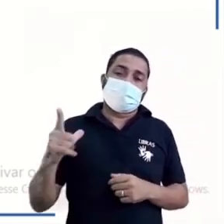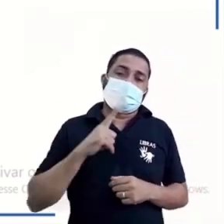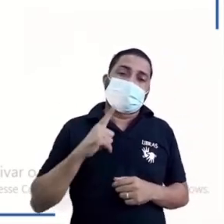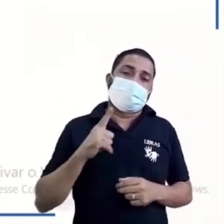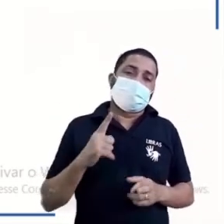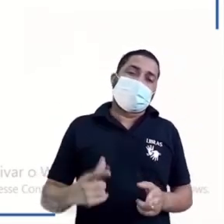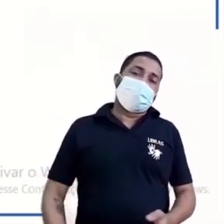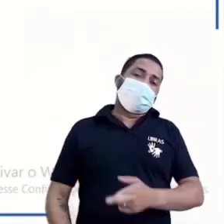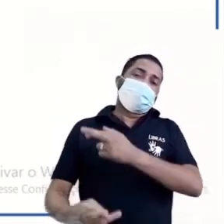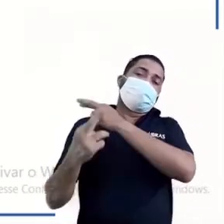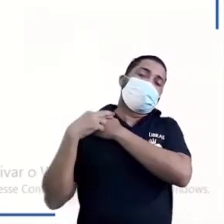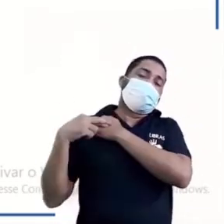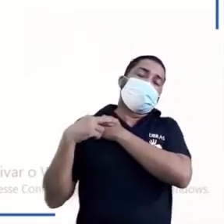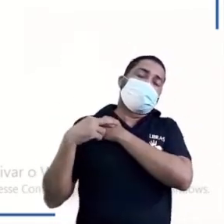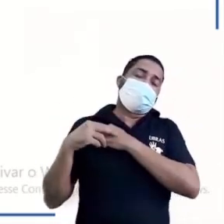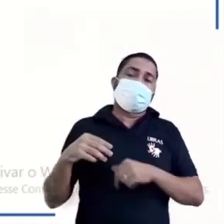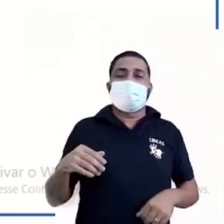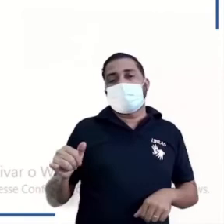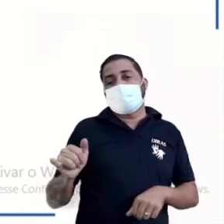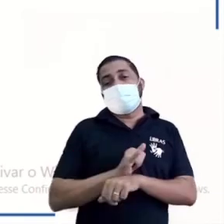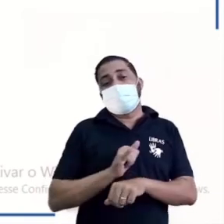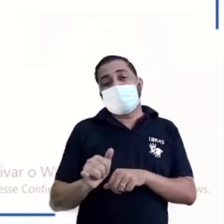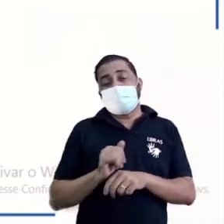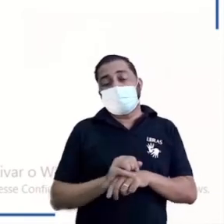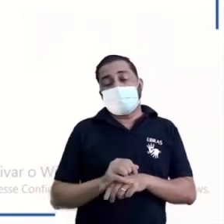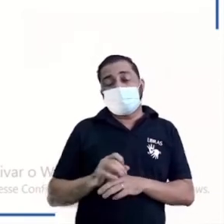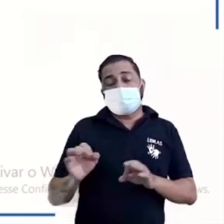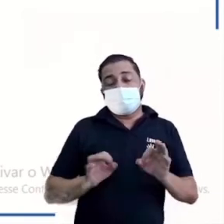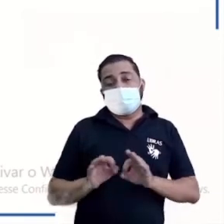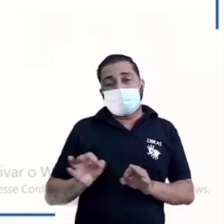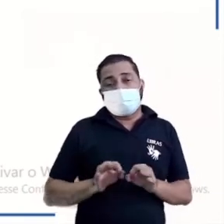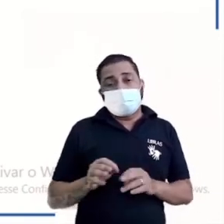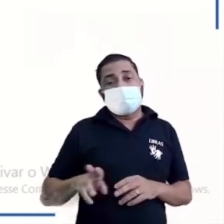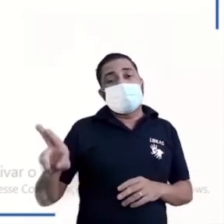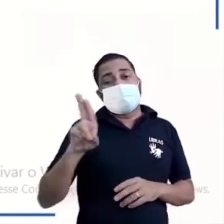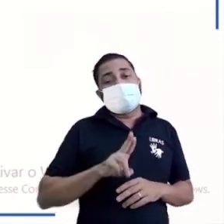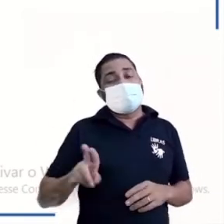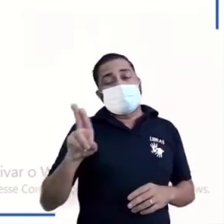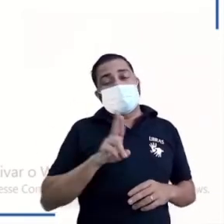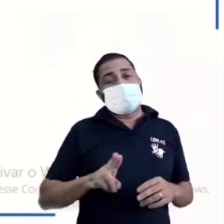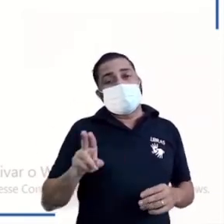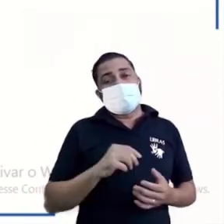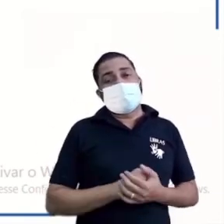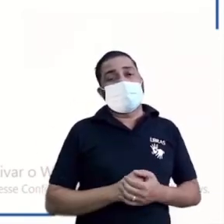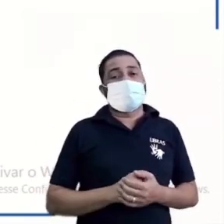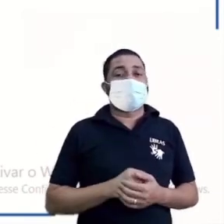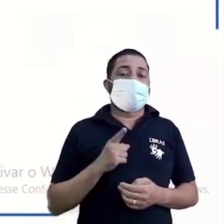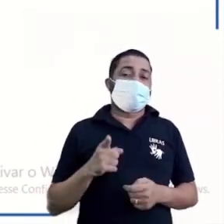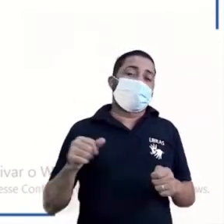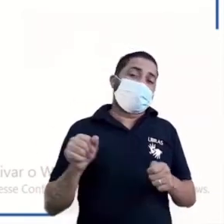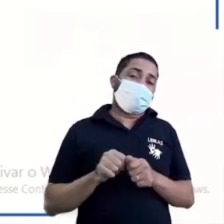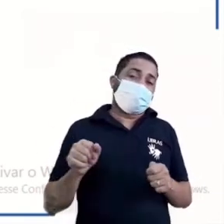temos a representação esquemática. A representação esquemática é muito utilizada, por exemplo, quando você